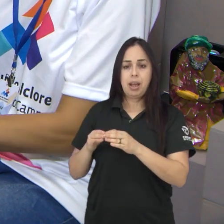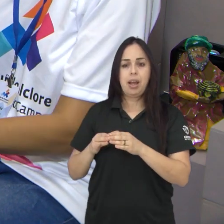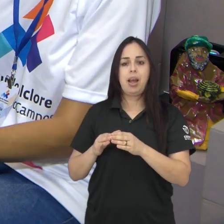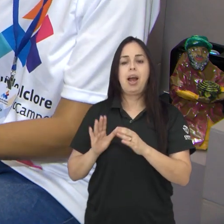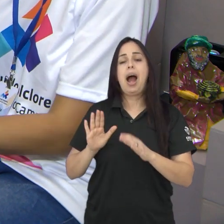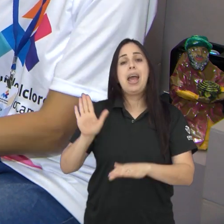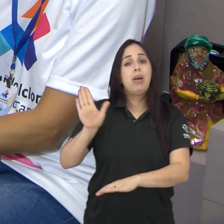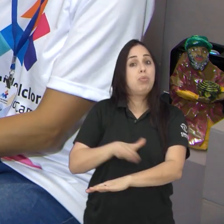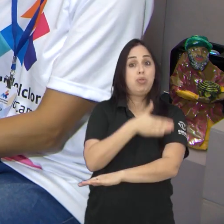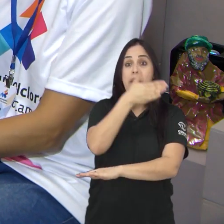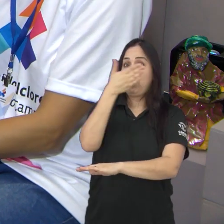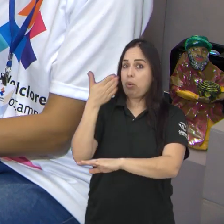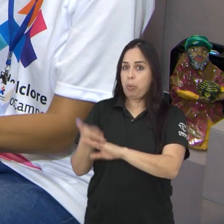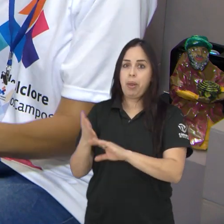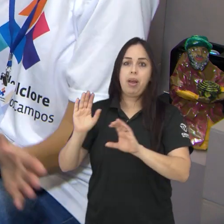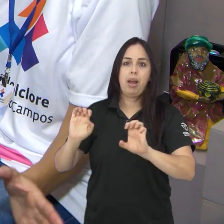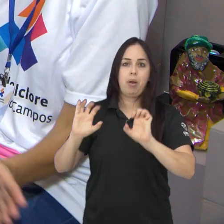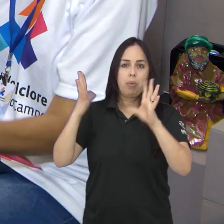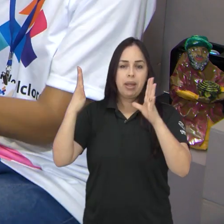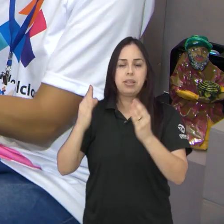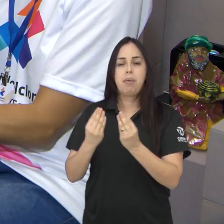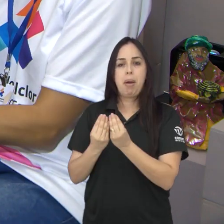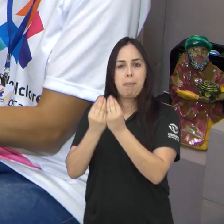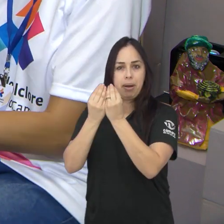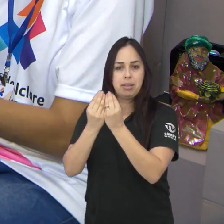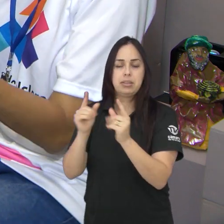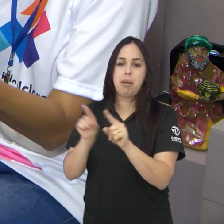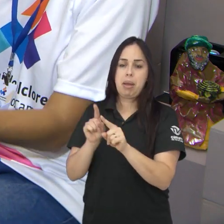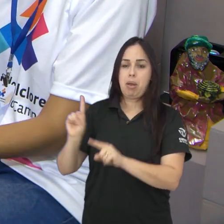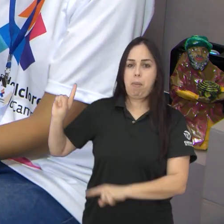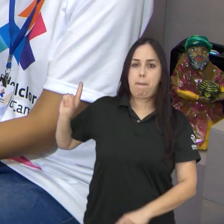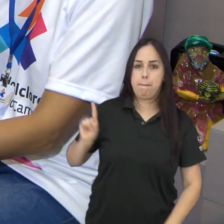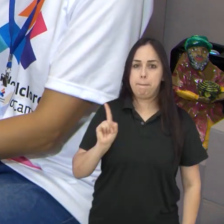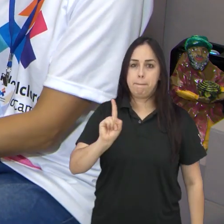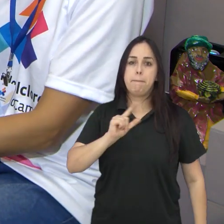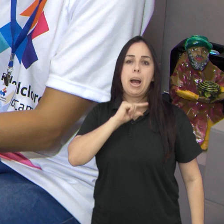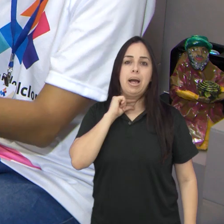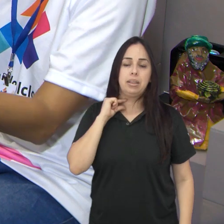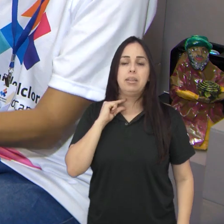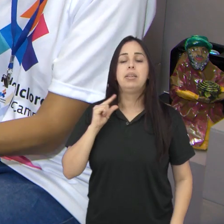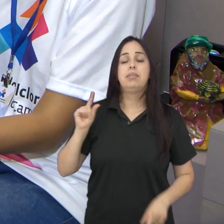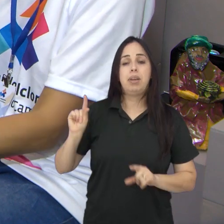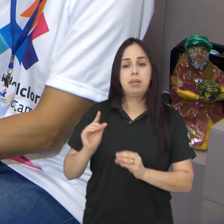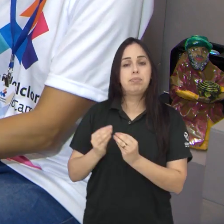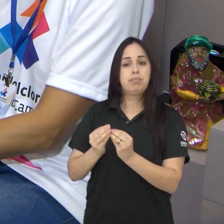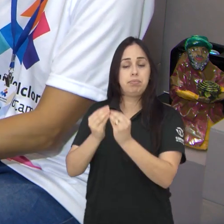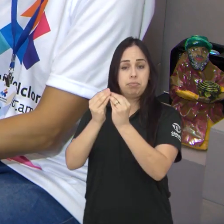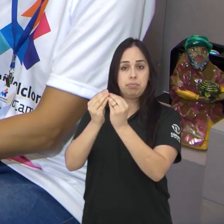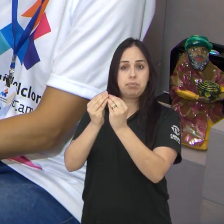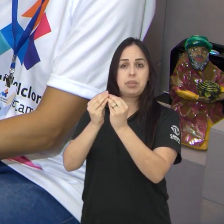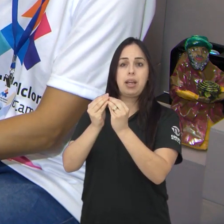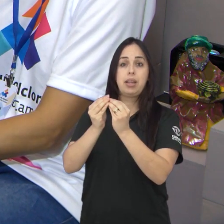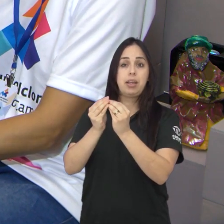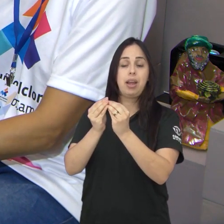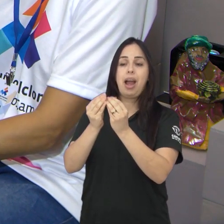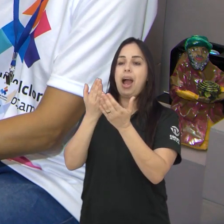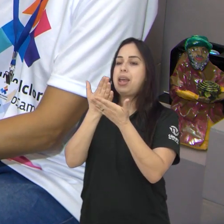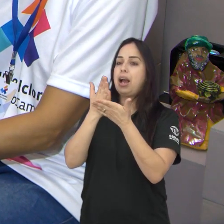do Vale e Sul de Minas. E aí é o dia todo, tem uma missa, né? O padre vem também fazer a